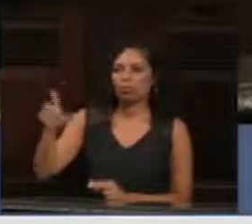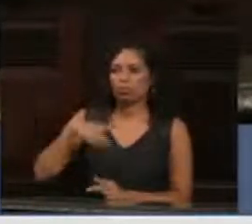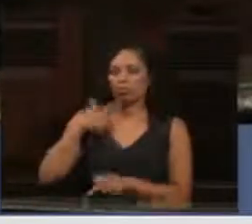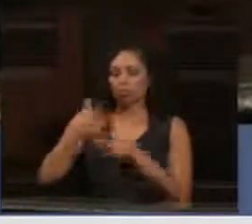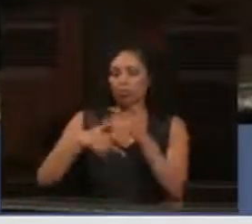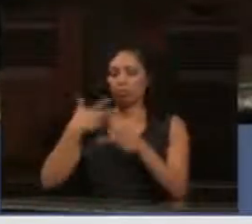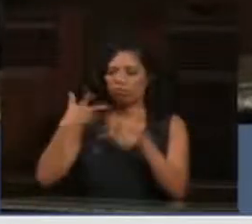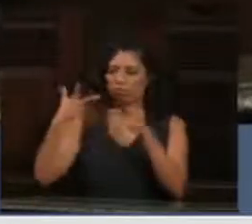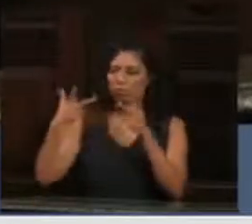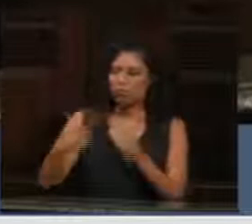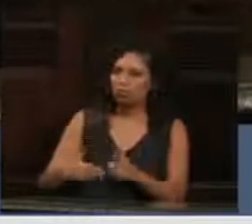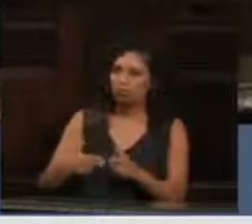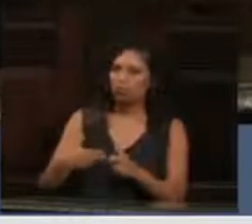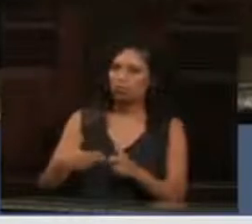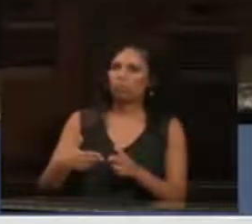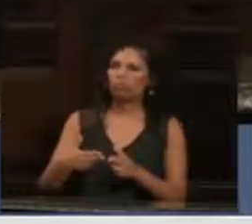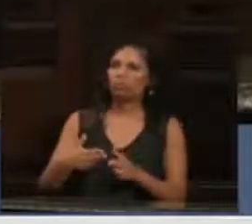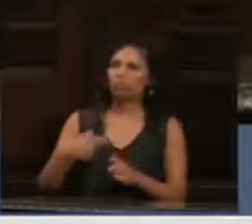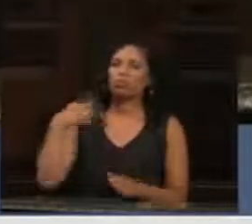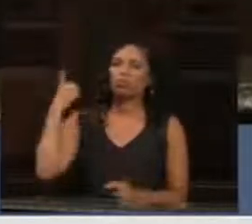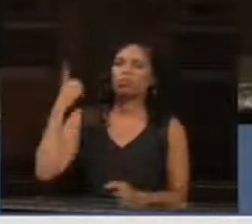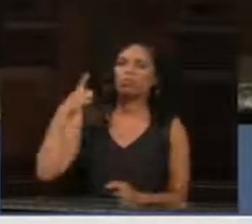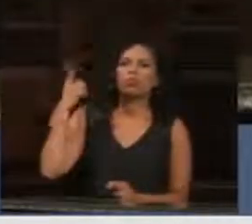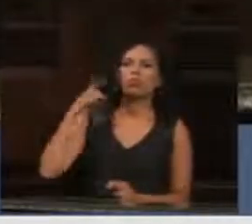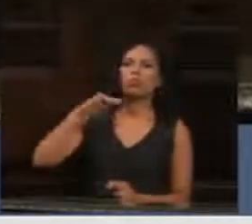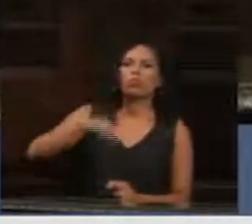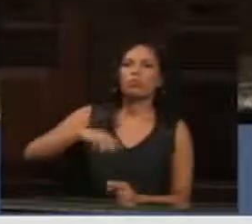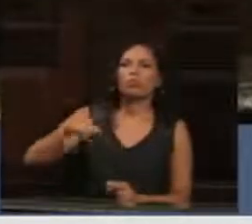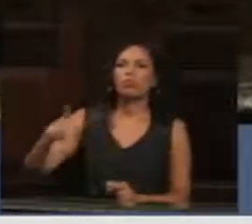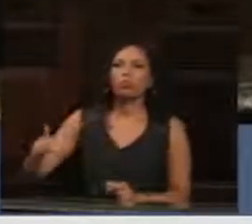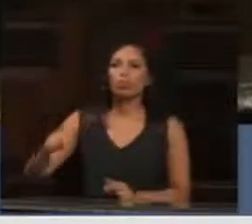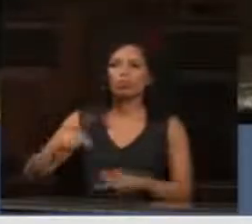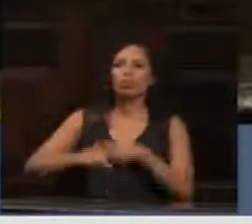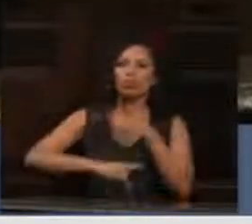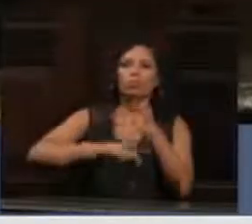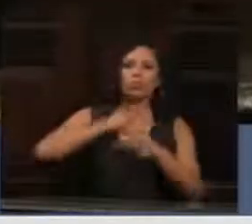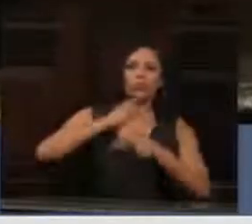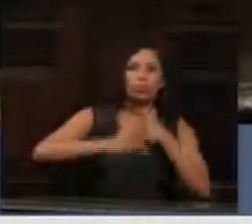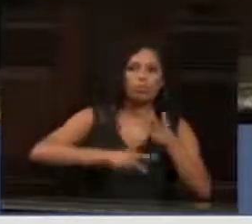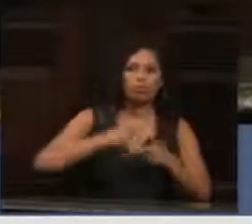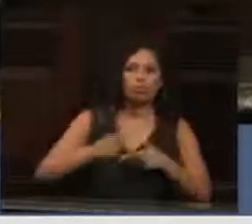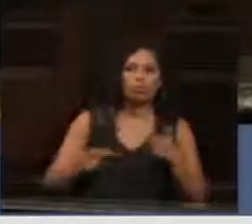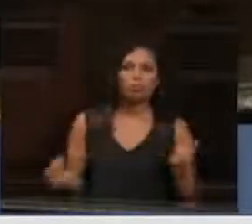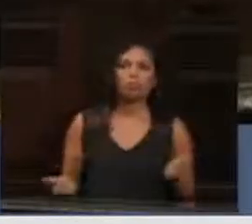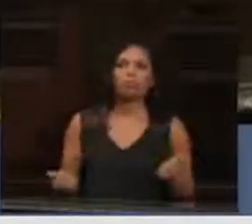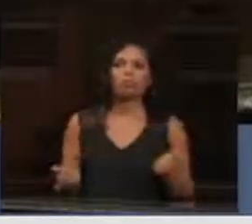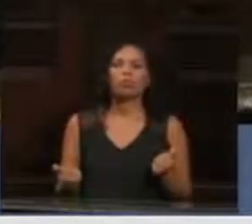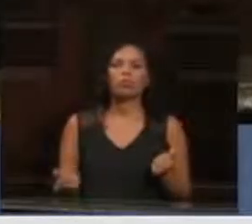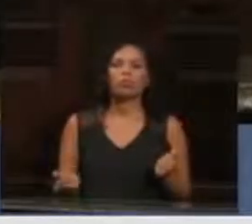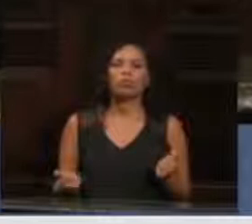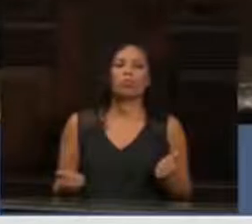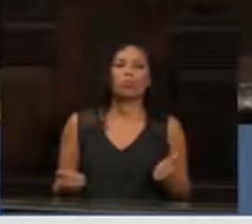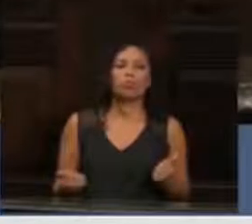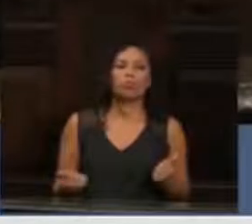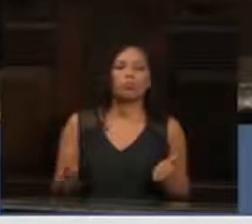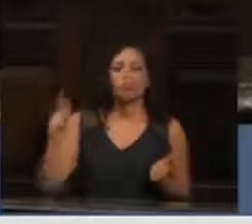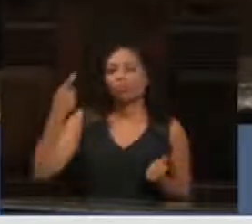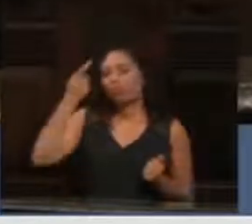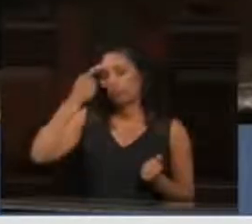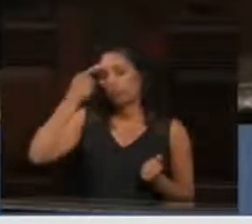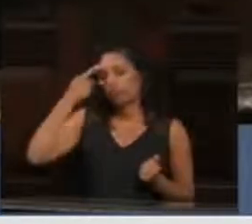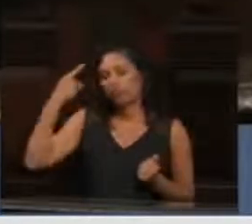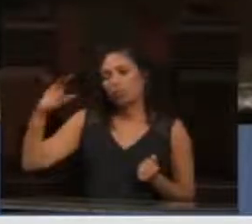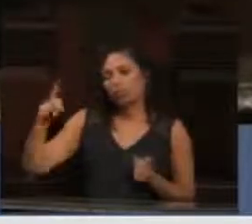reafirmada pelo deputado que se tornou seu líder do governo aqui nessa casa, há poucos dias do final da legislatura passada, e o